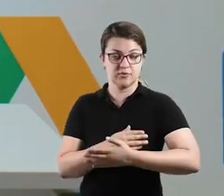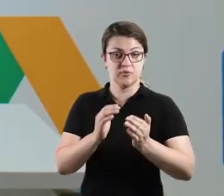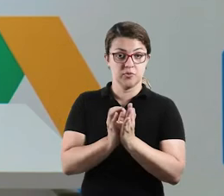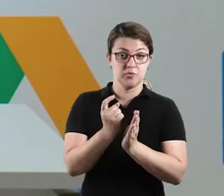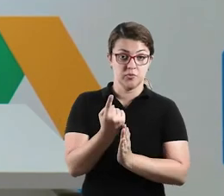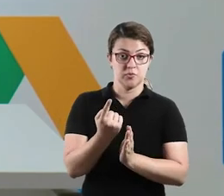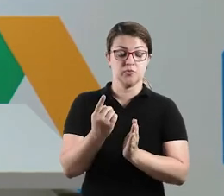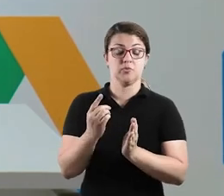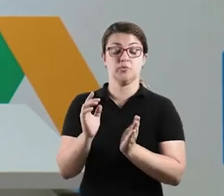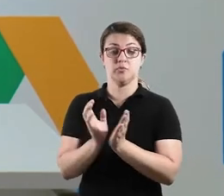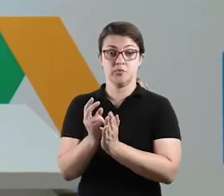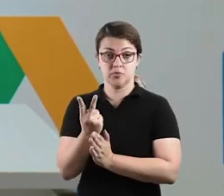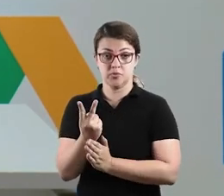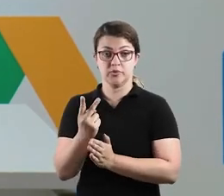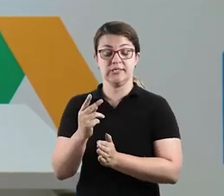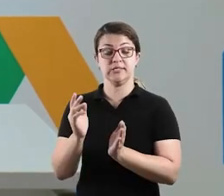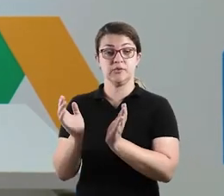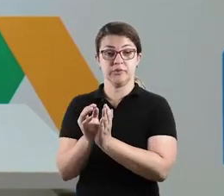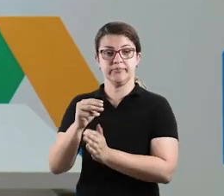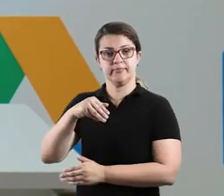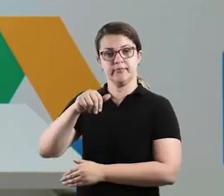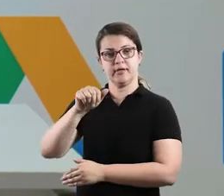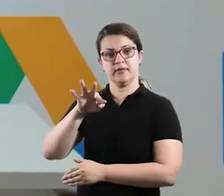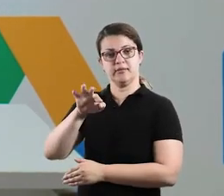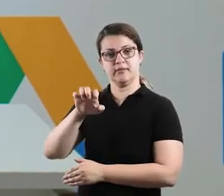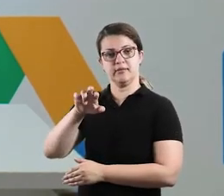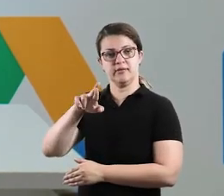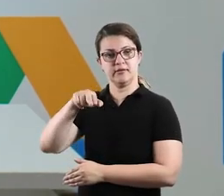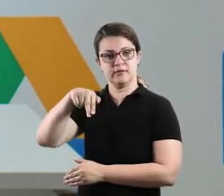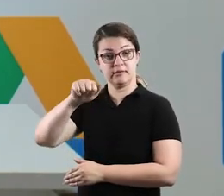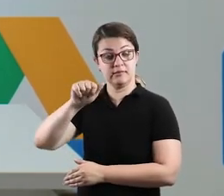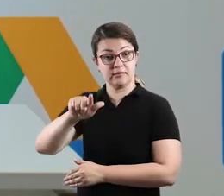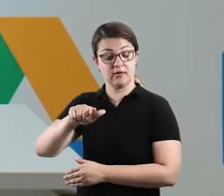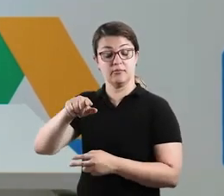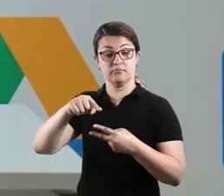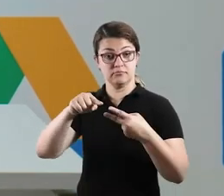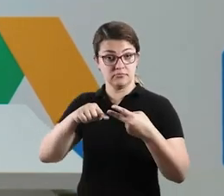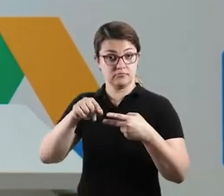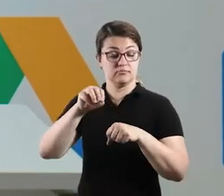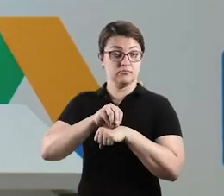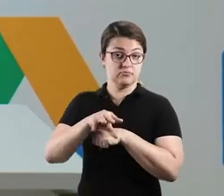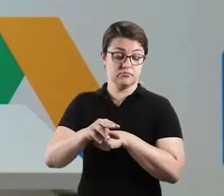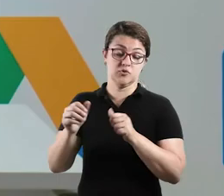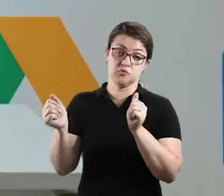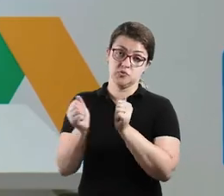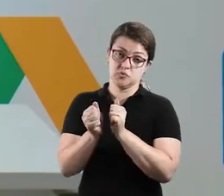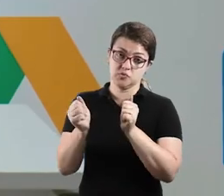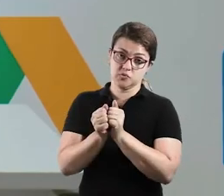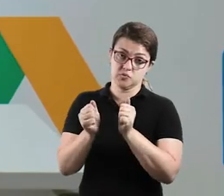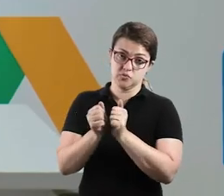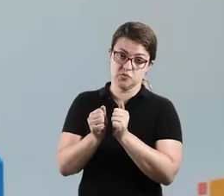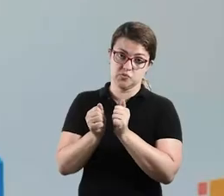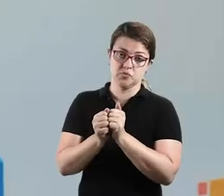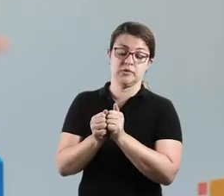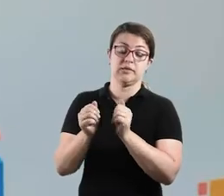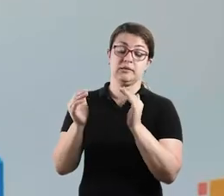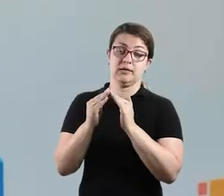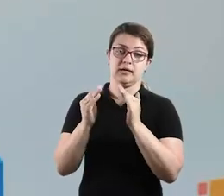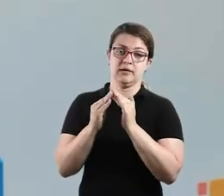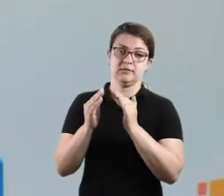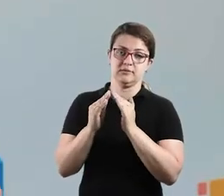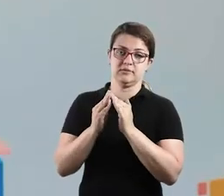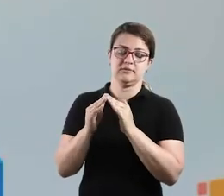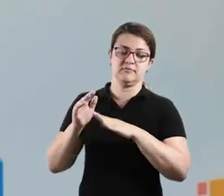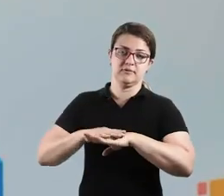e o maternal. Hoje eu tenho mais duas propostas para apresentar para vocês e vocês realizarem em casa com seus filhos. A